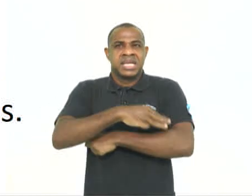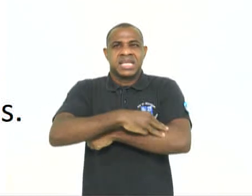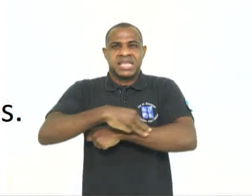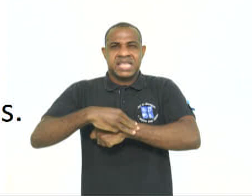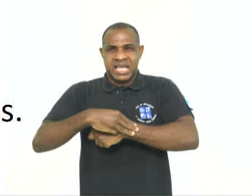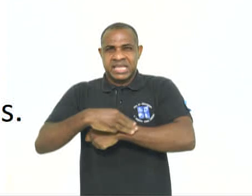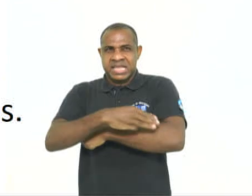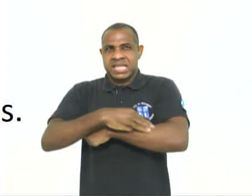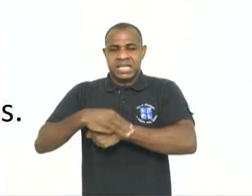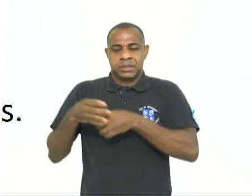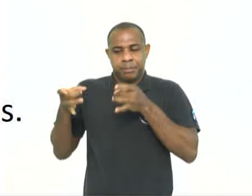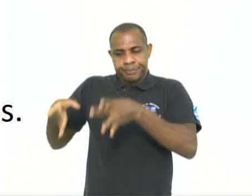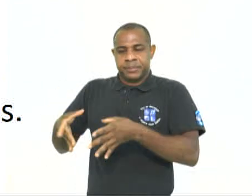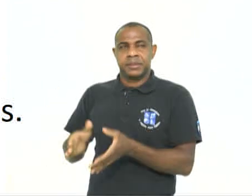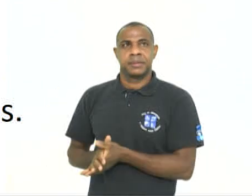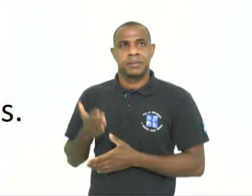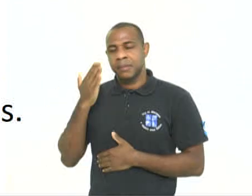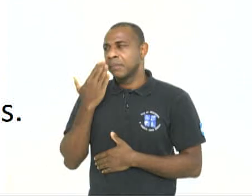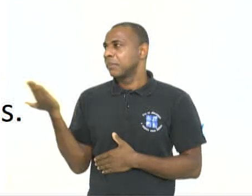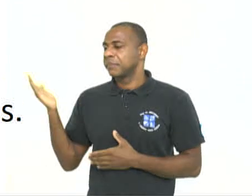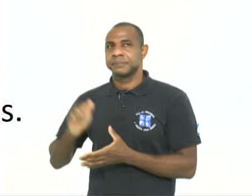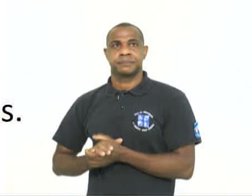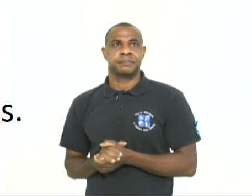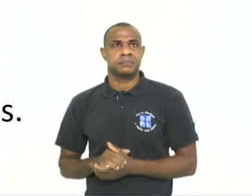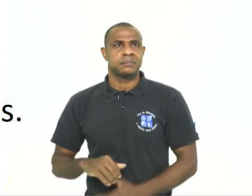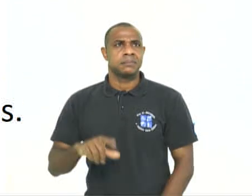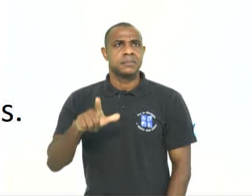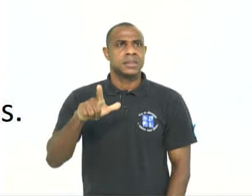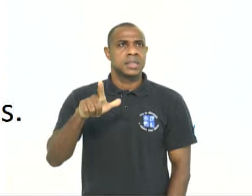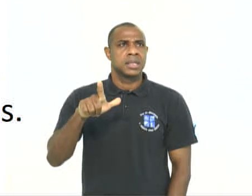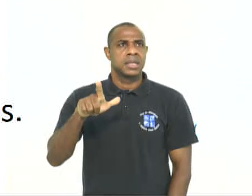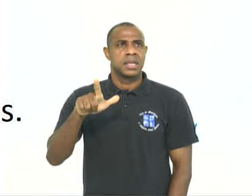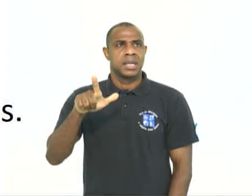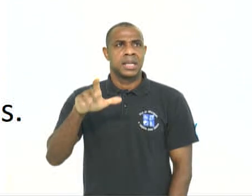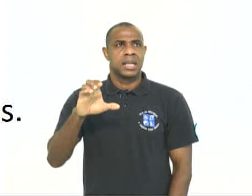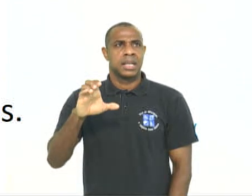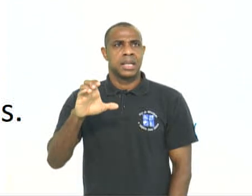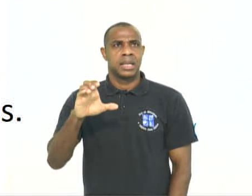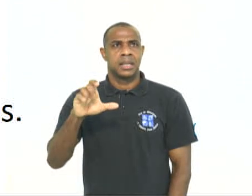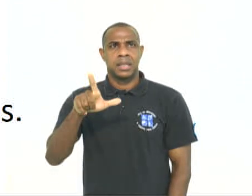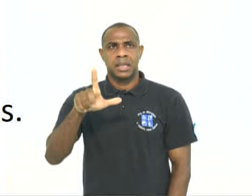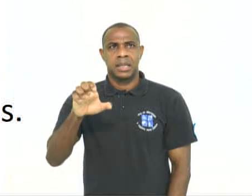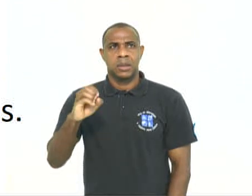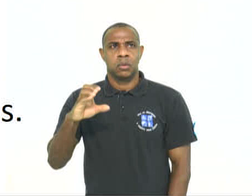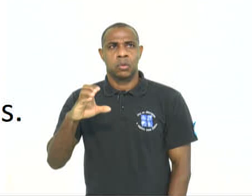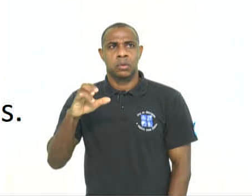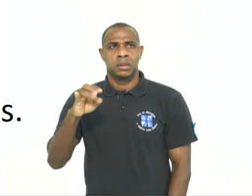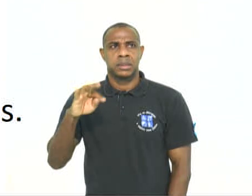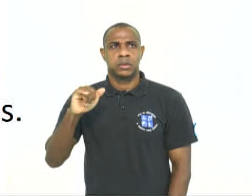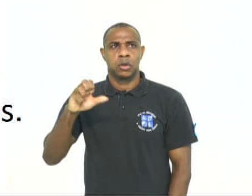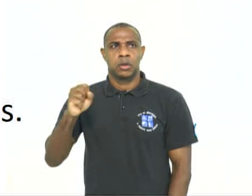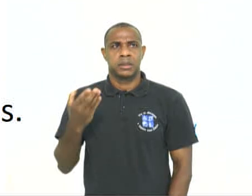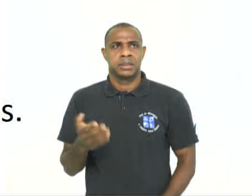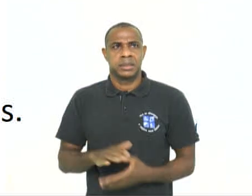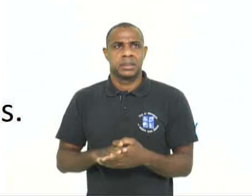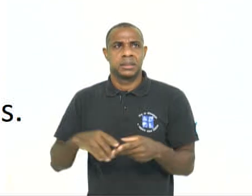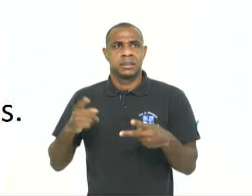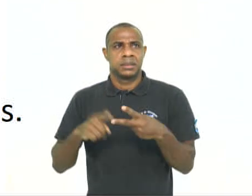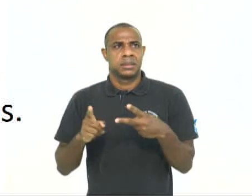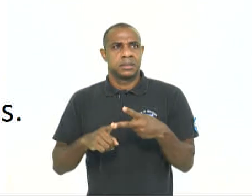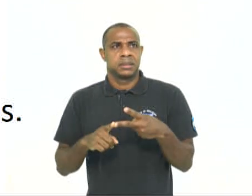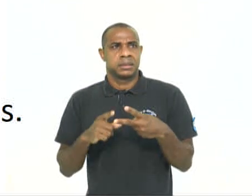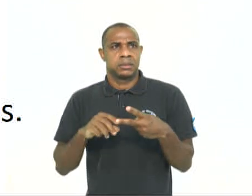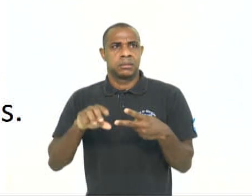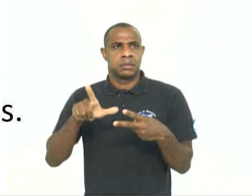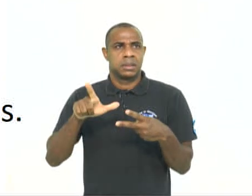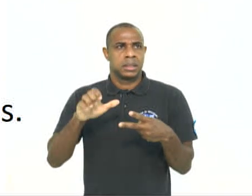Assim, né? A gente vai chamar de leucocitose quando tem um aumento no número de leucócitos, por algum motivo ali que a gente já vai ver. Ou leucopenia, a